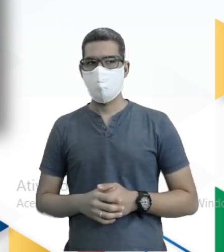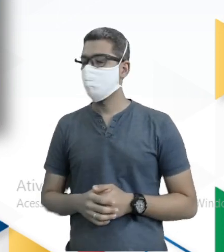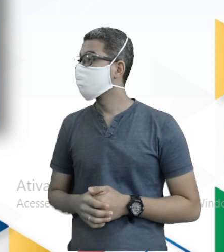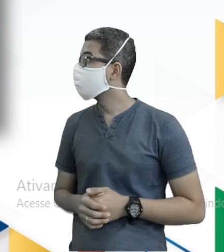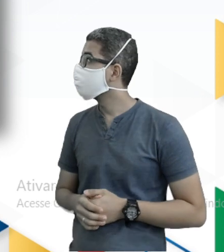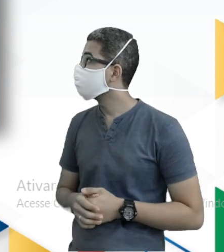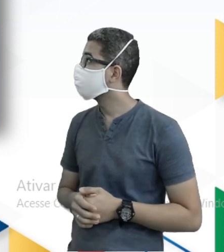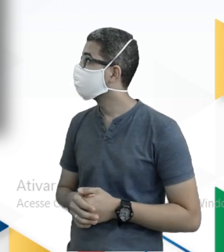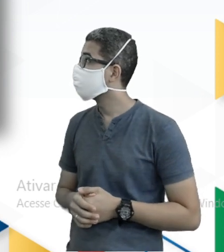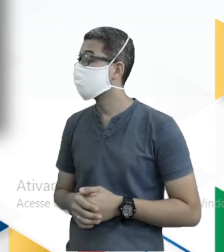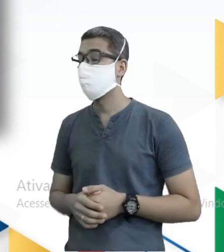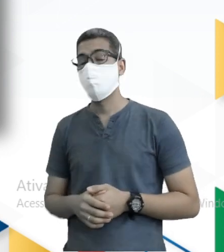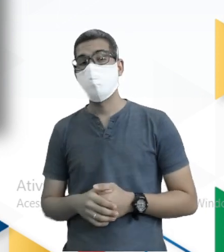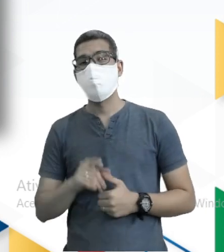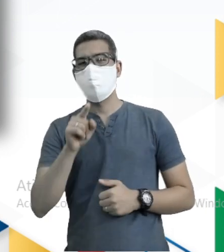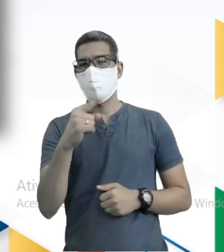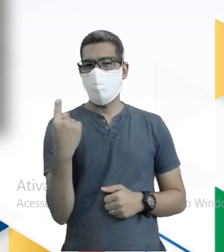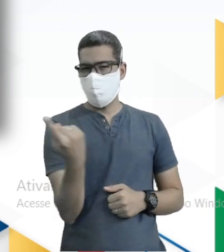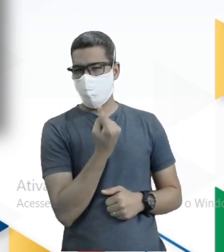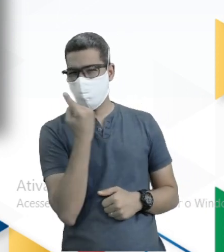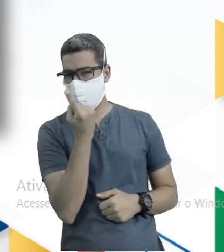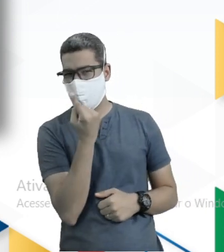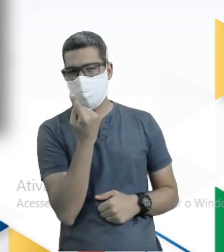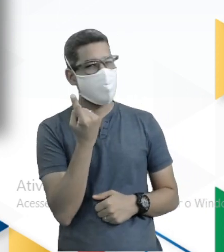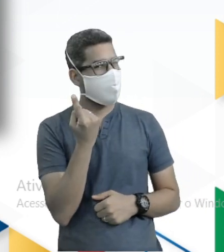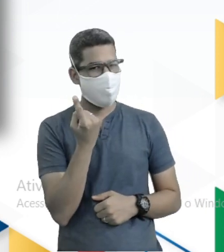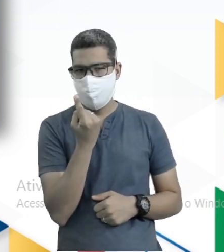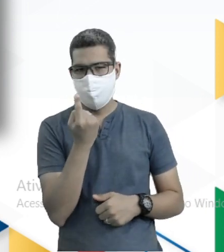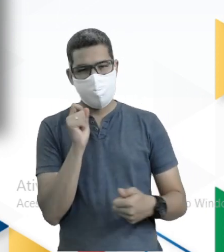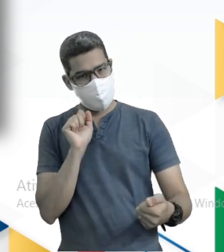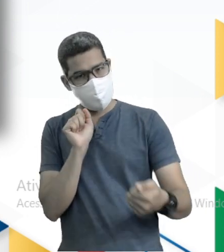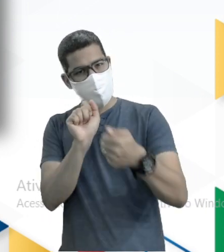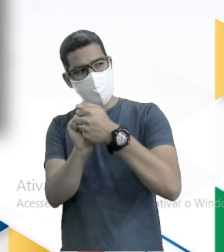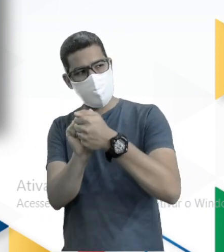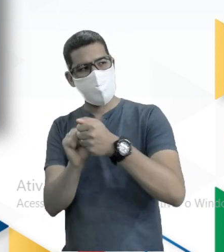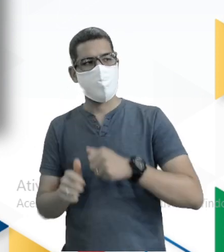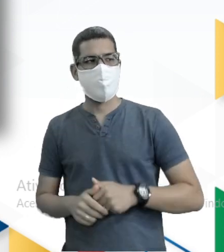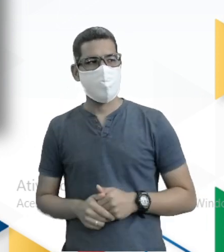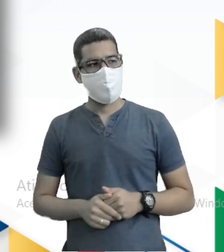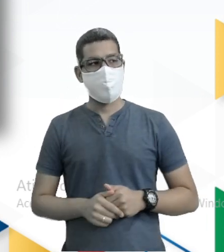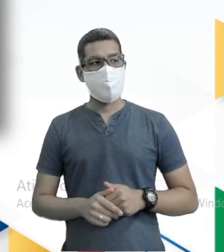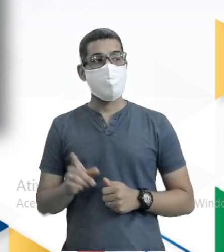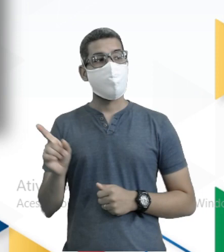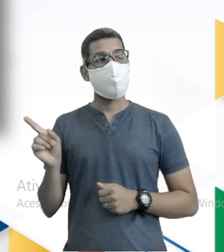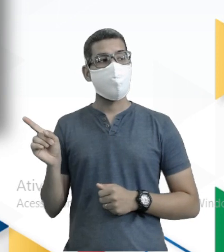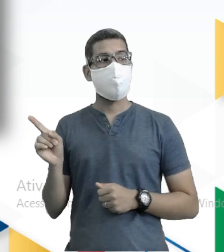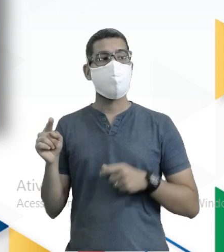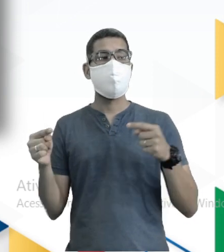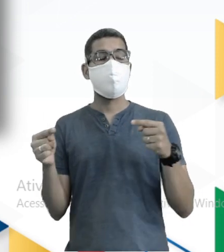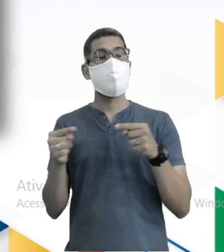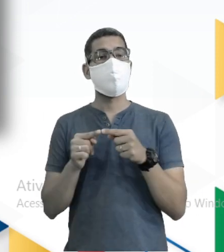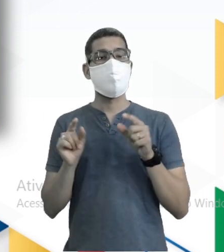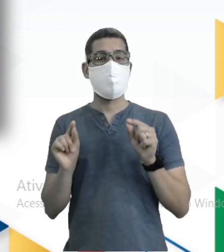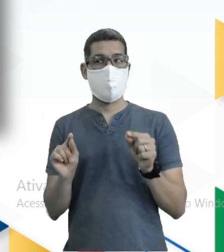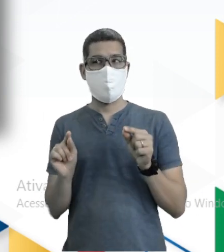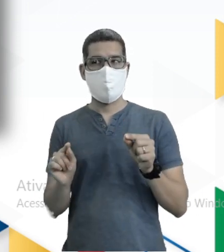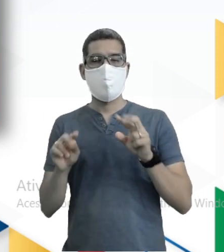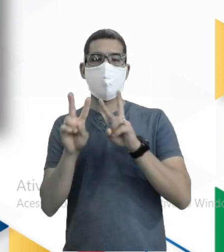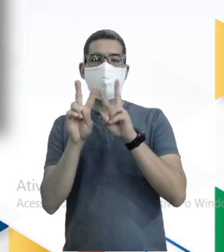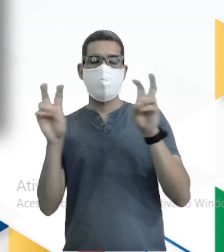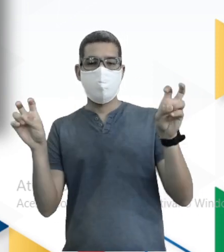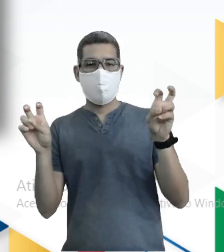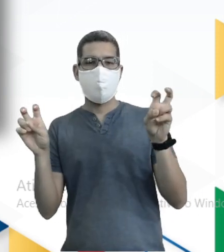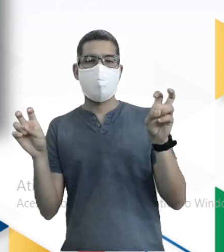está sozinha. Não veja que essa campanha publicitária está falando justamente sobre o quê? A